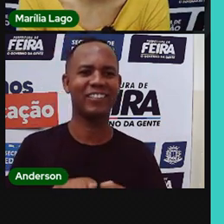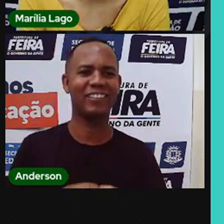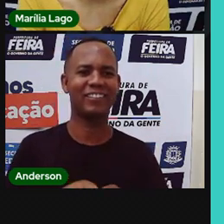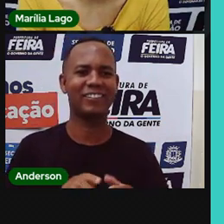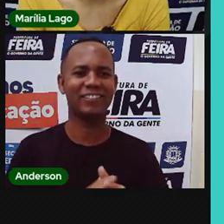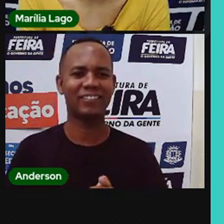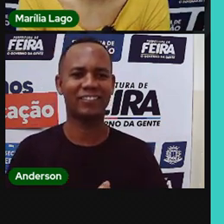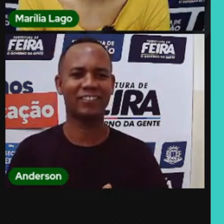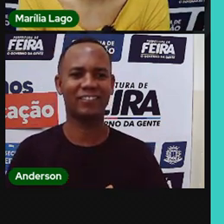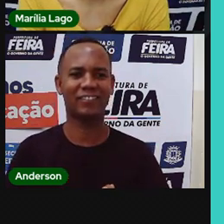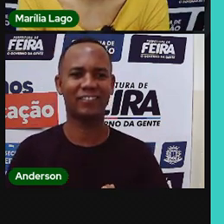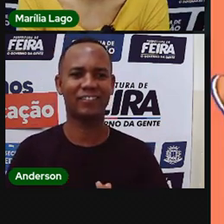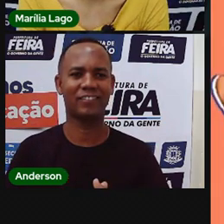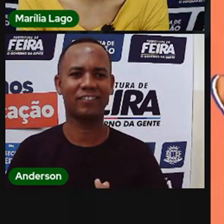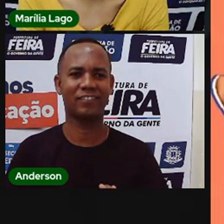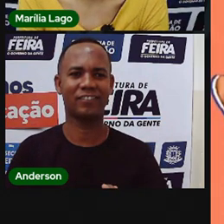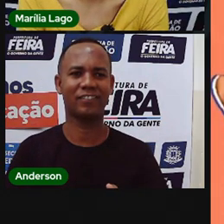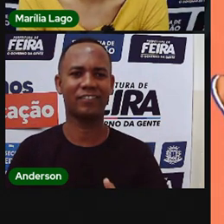slide.